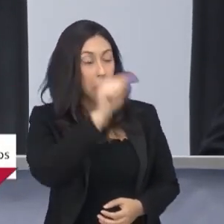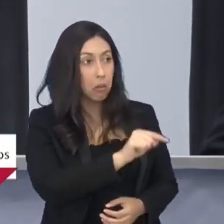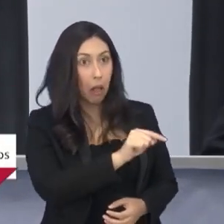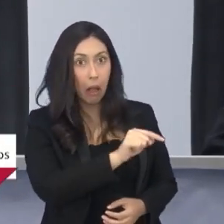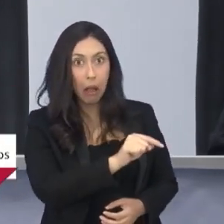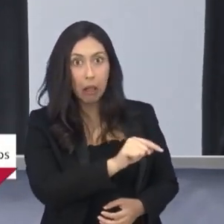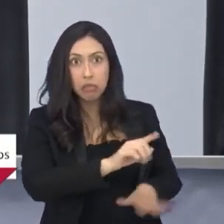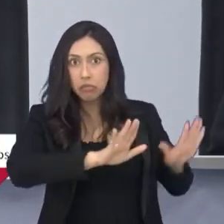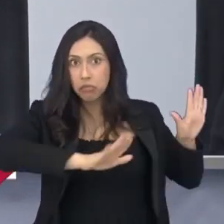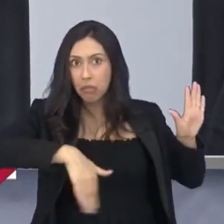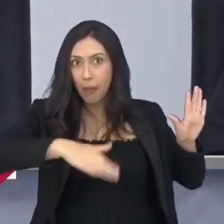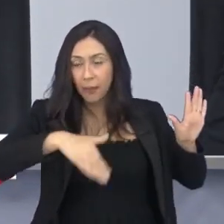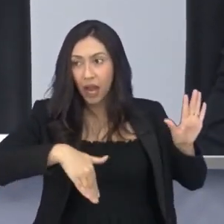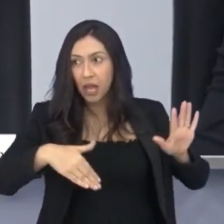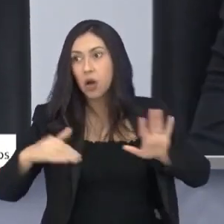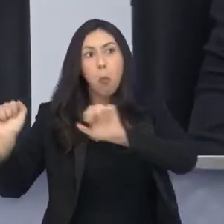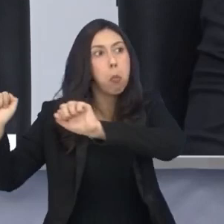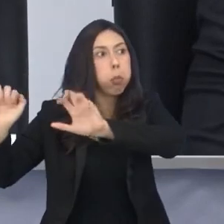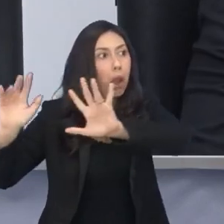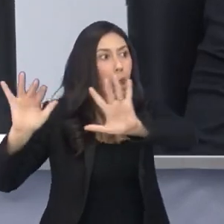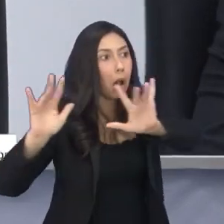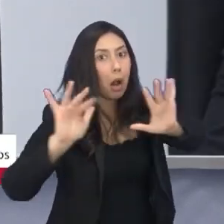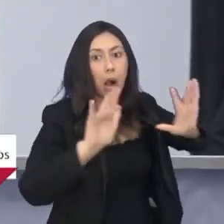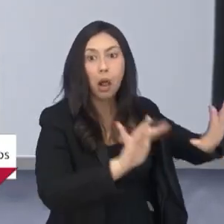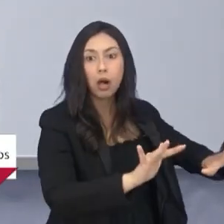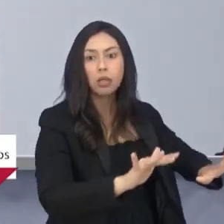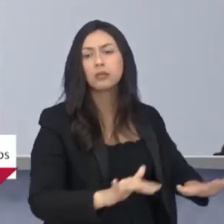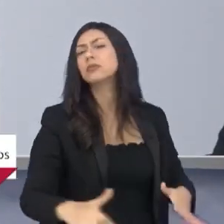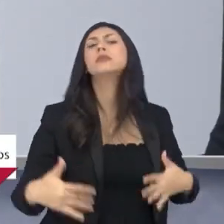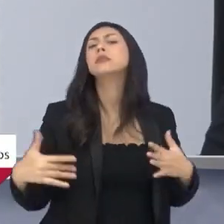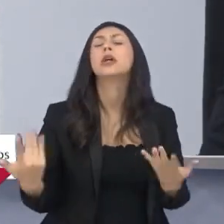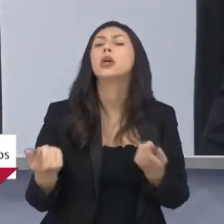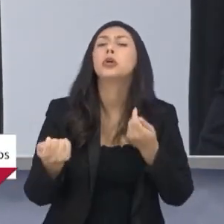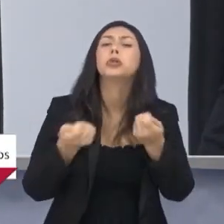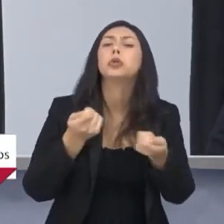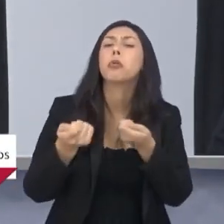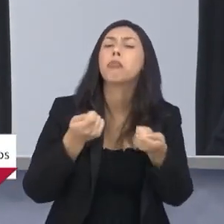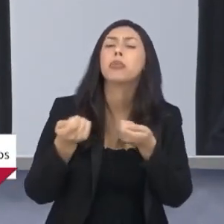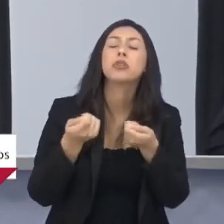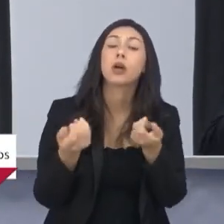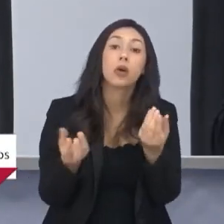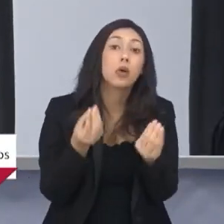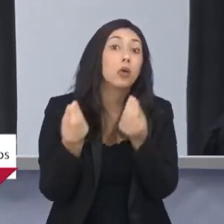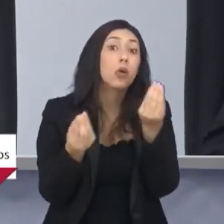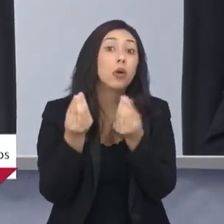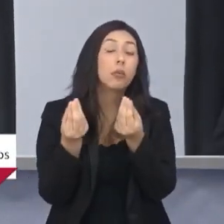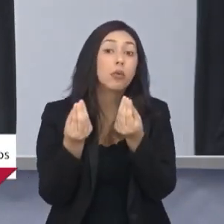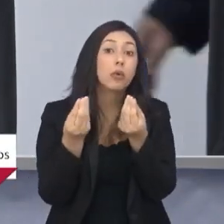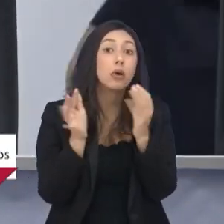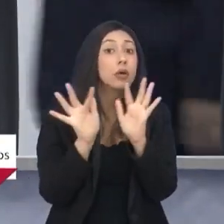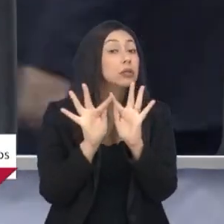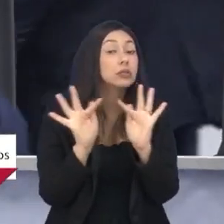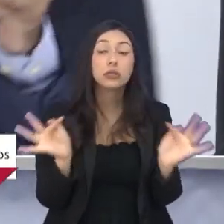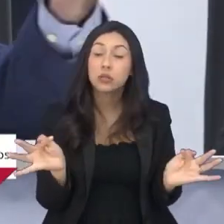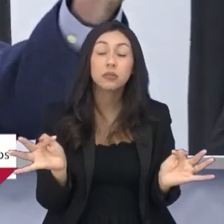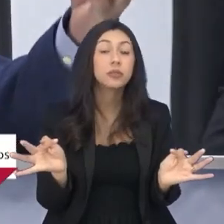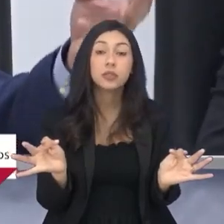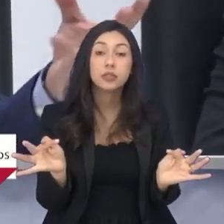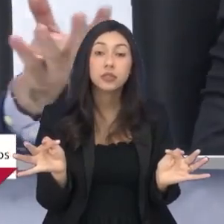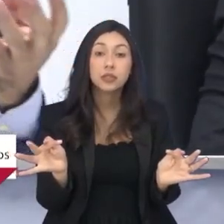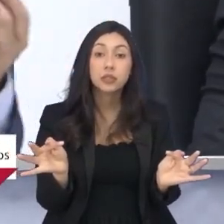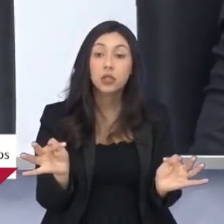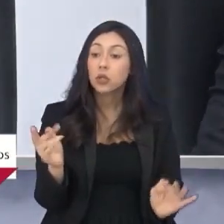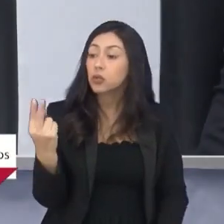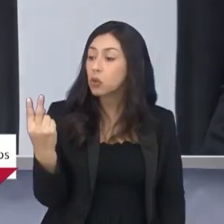é então como é que a gente tem que administrar isso é simples pega dois ou